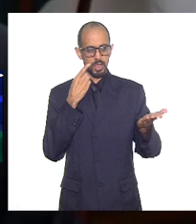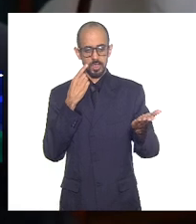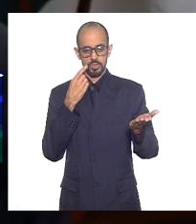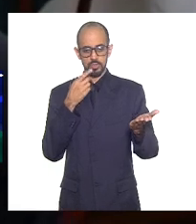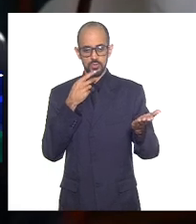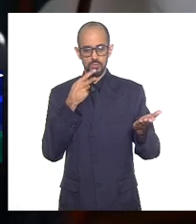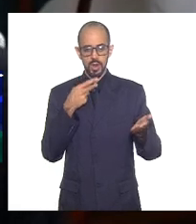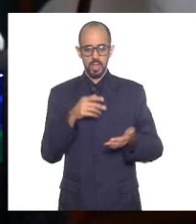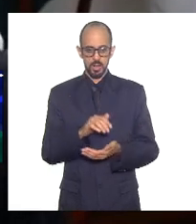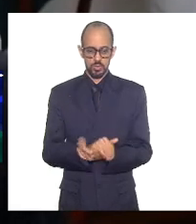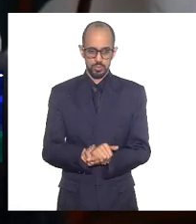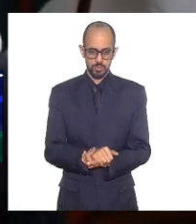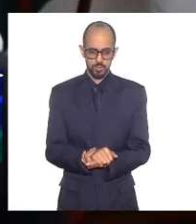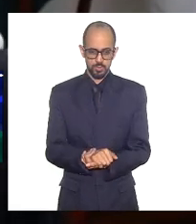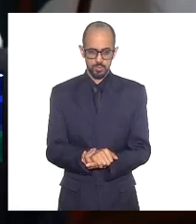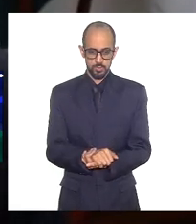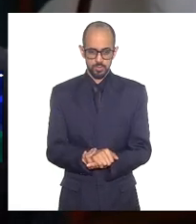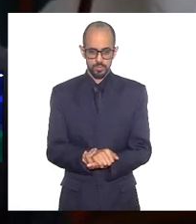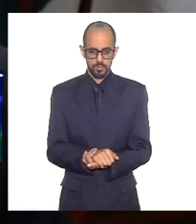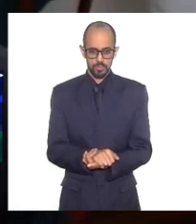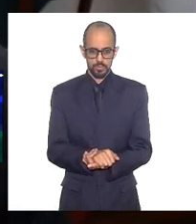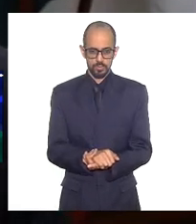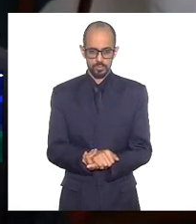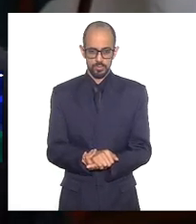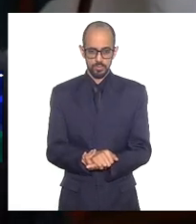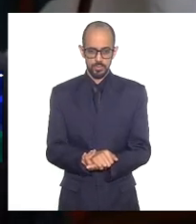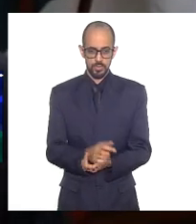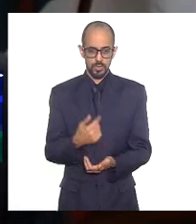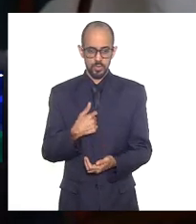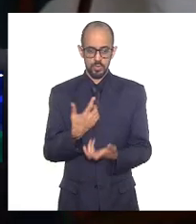e deputadas falaram, e eu quero